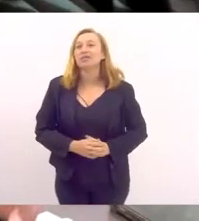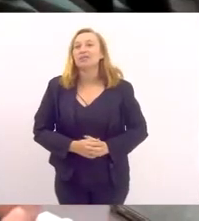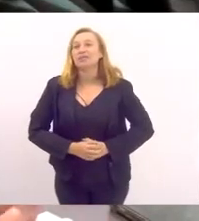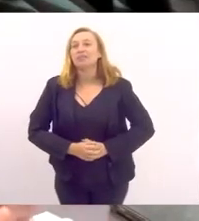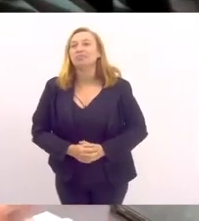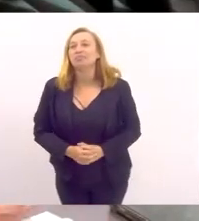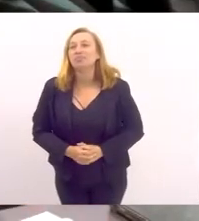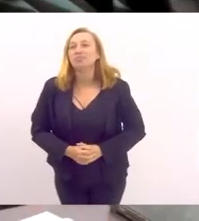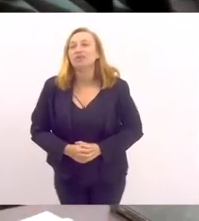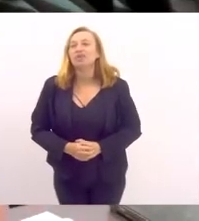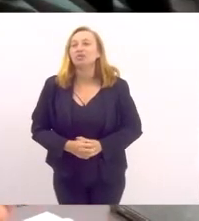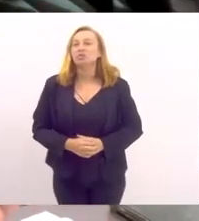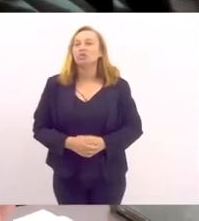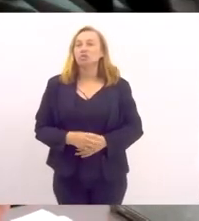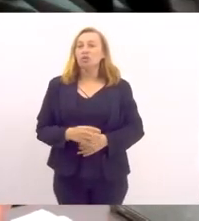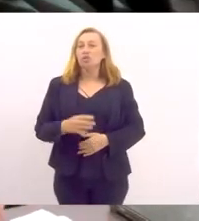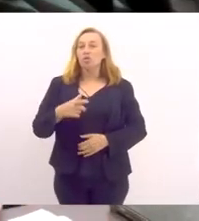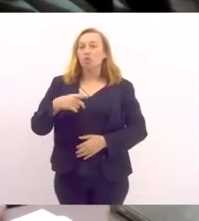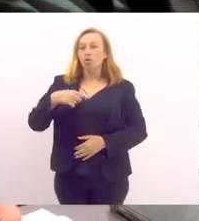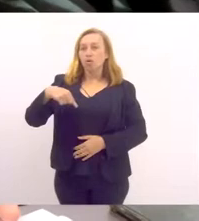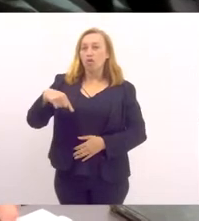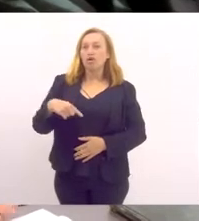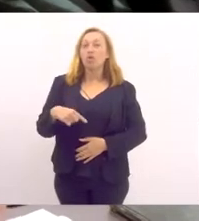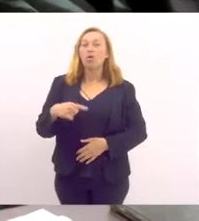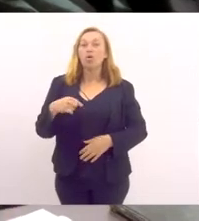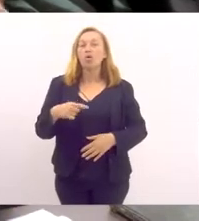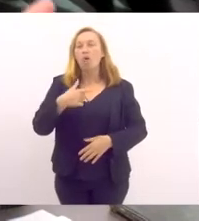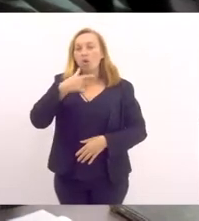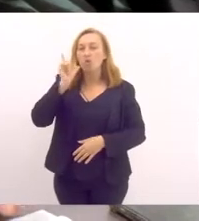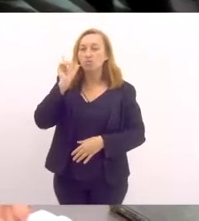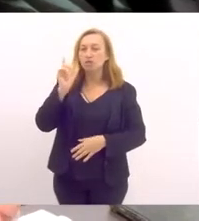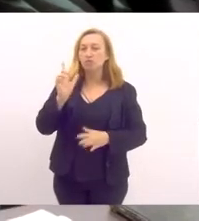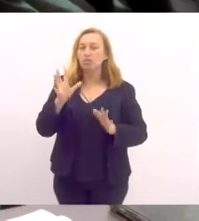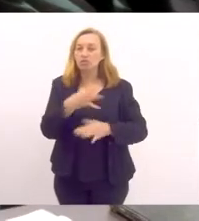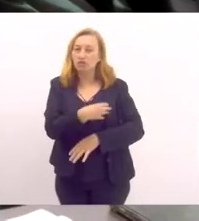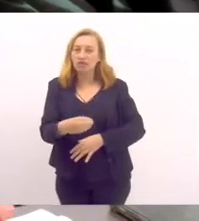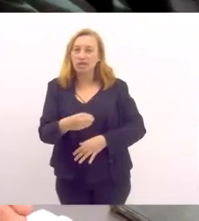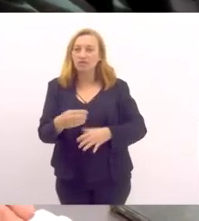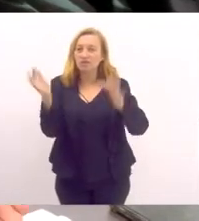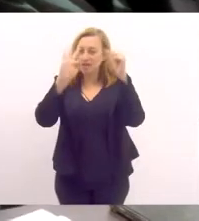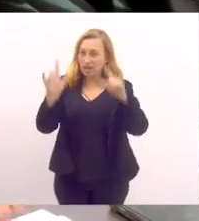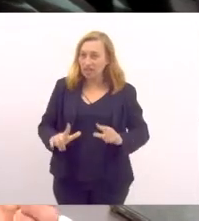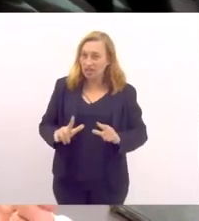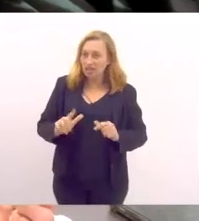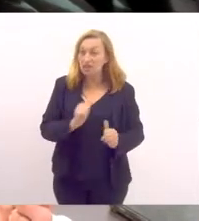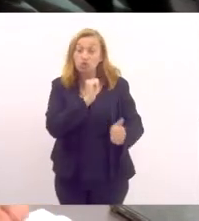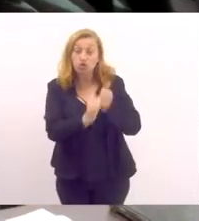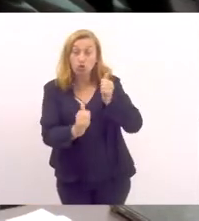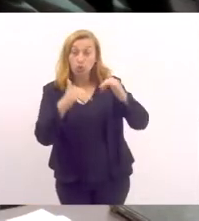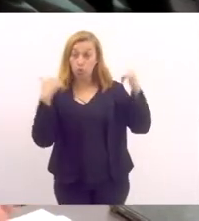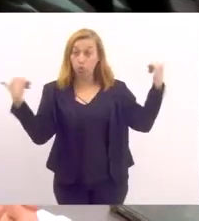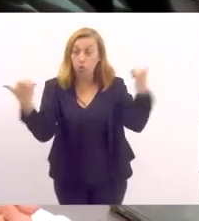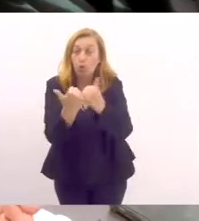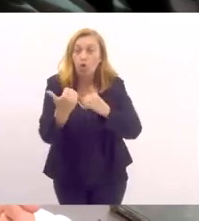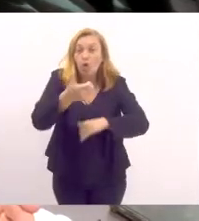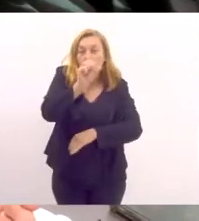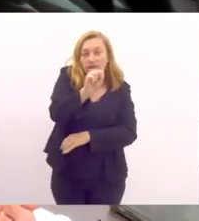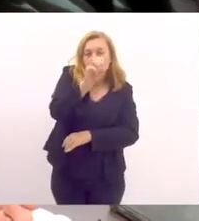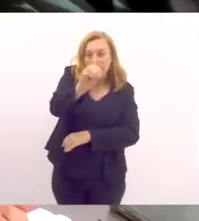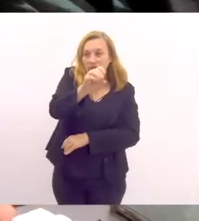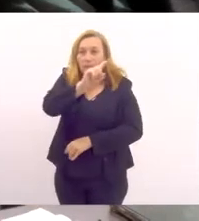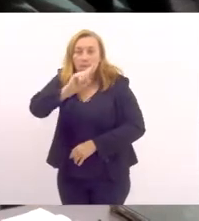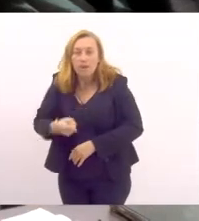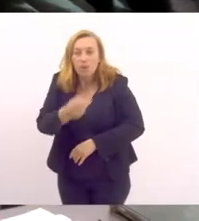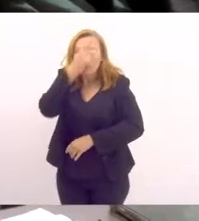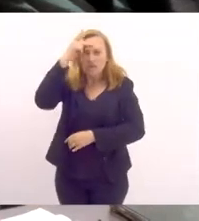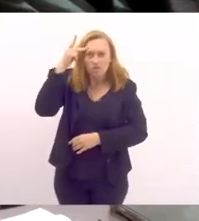fazer 3-0. Mas ontem o filho dele saiu feliz, mas, enfim, um jogo no Maracanã, com 80 mil pessoas,